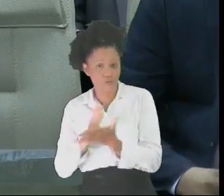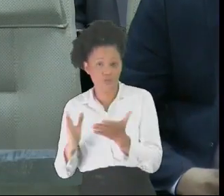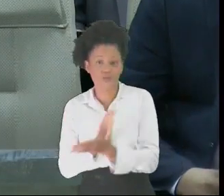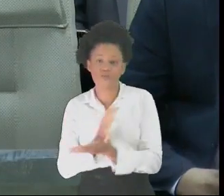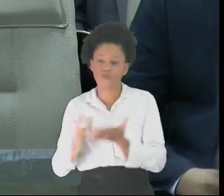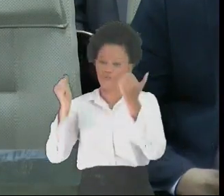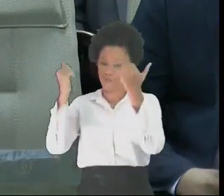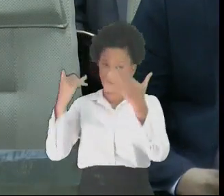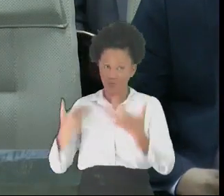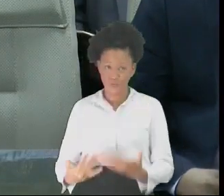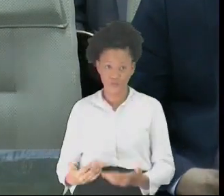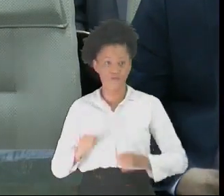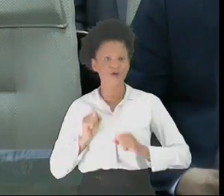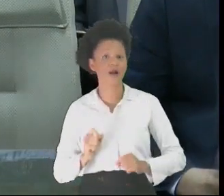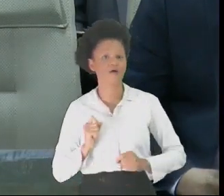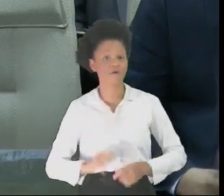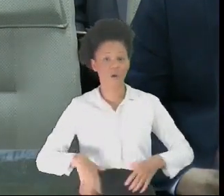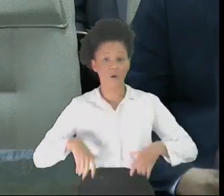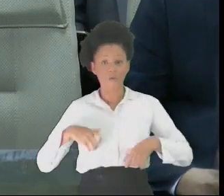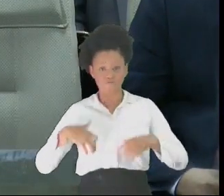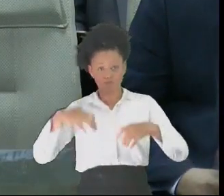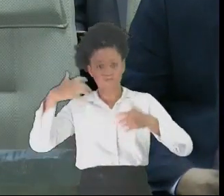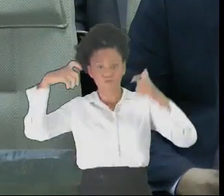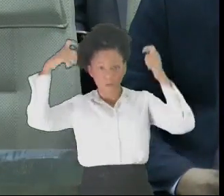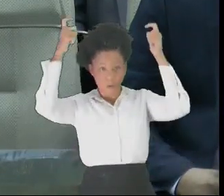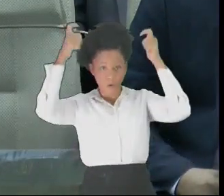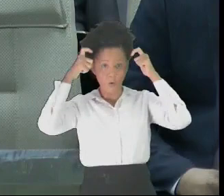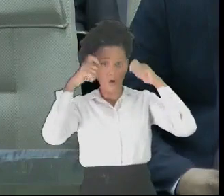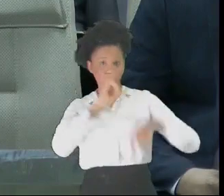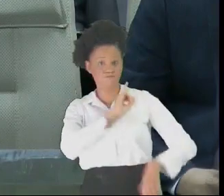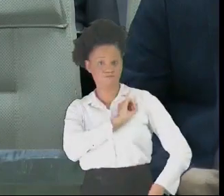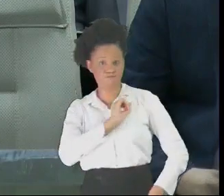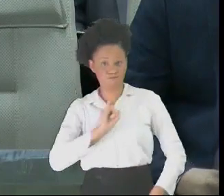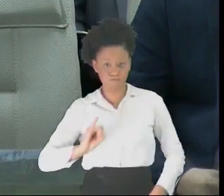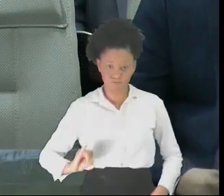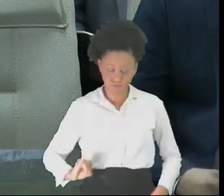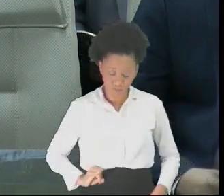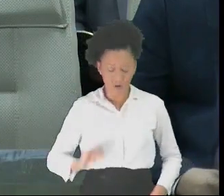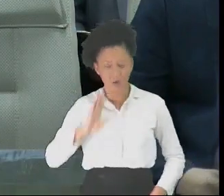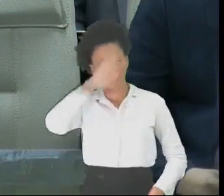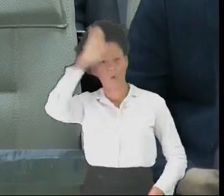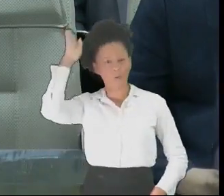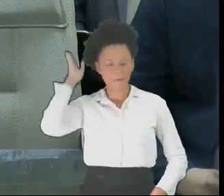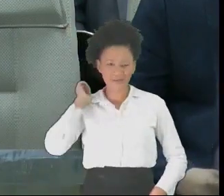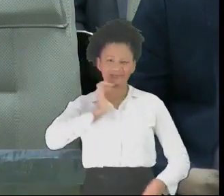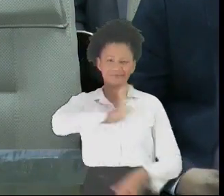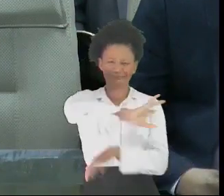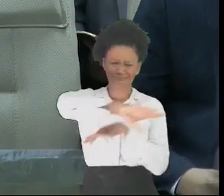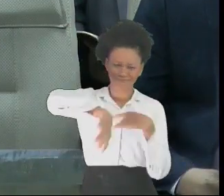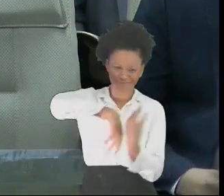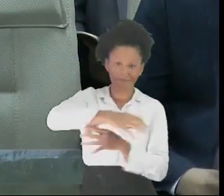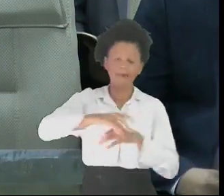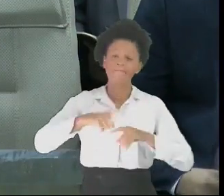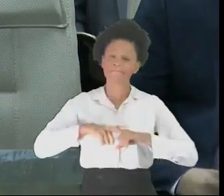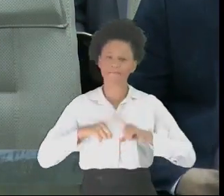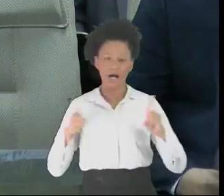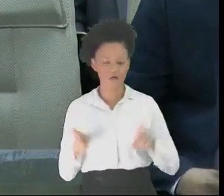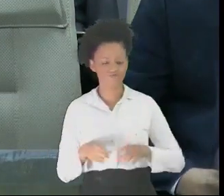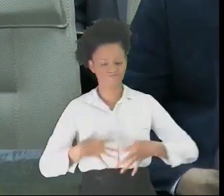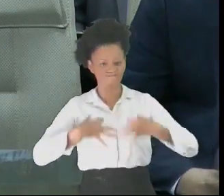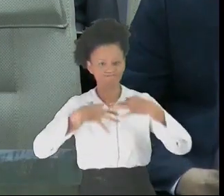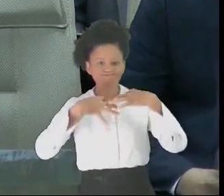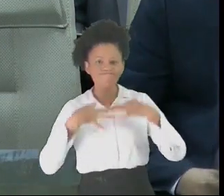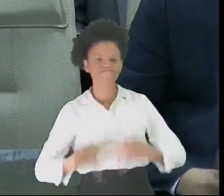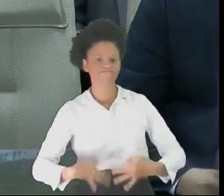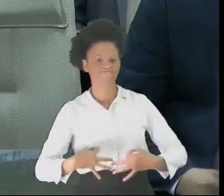o Império Romano, que o Império Romano, com toda a desgraça, mas mantinha a ordem. O Império Romano